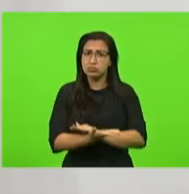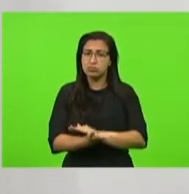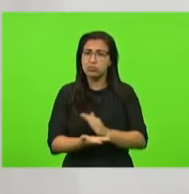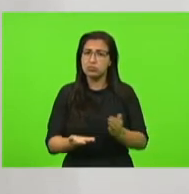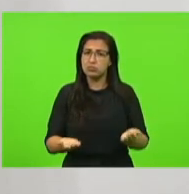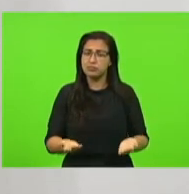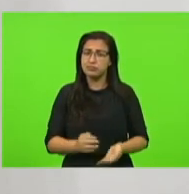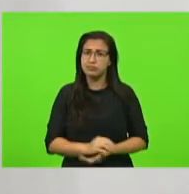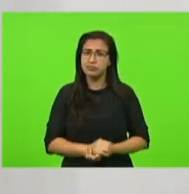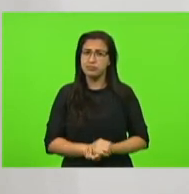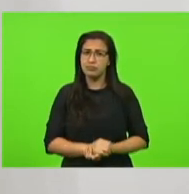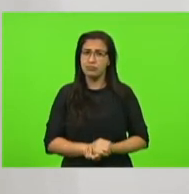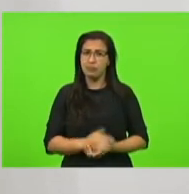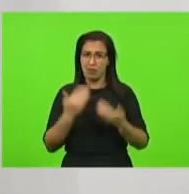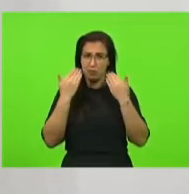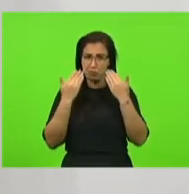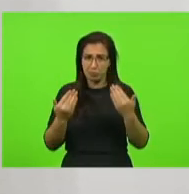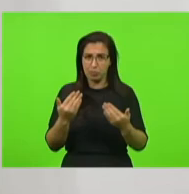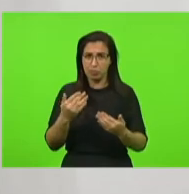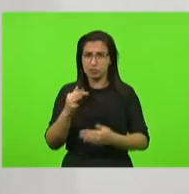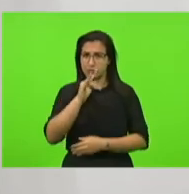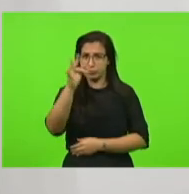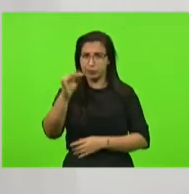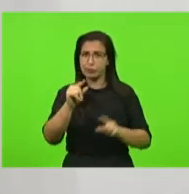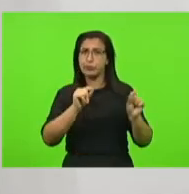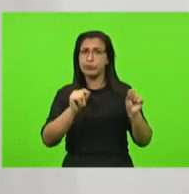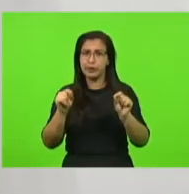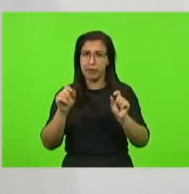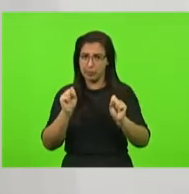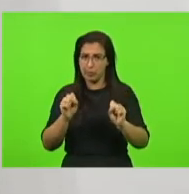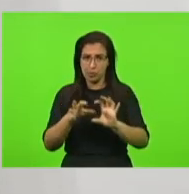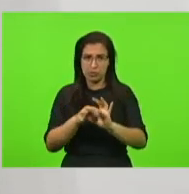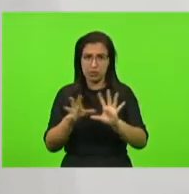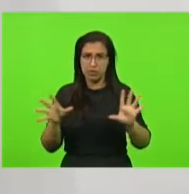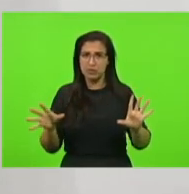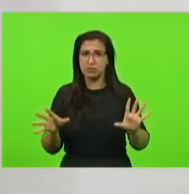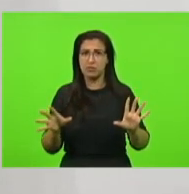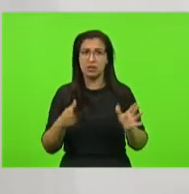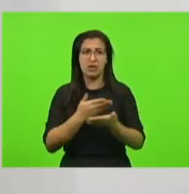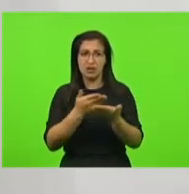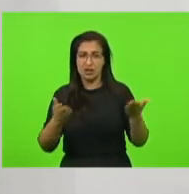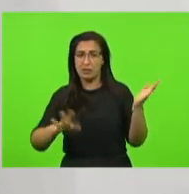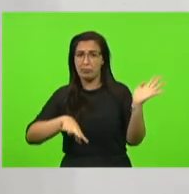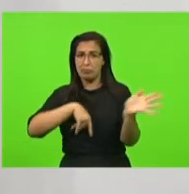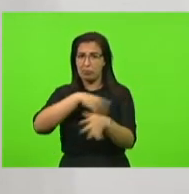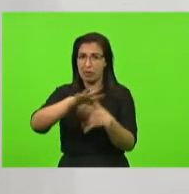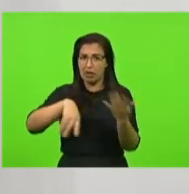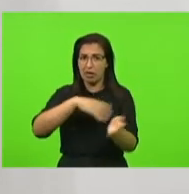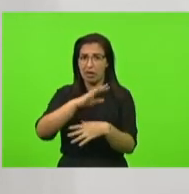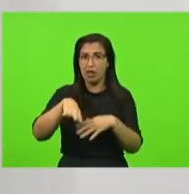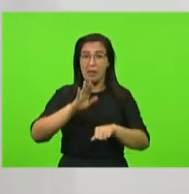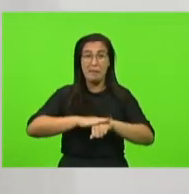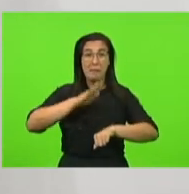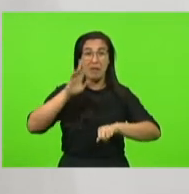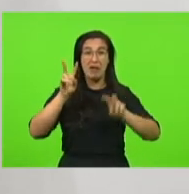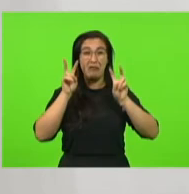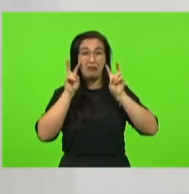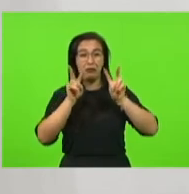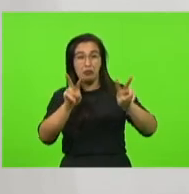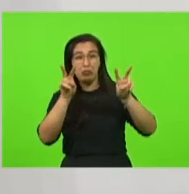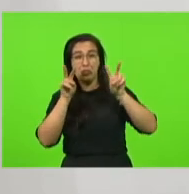Que sinal é esse para o nosso futuro? Que o escândalo mais visível,